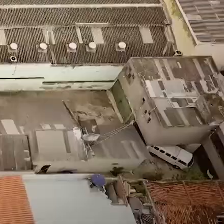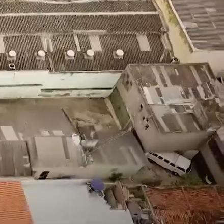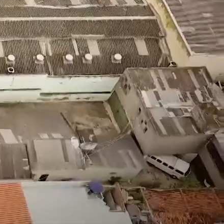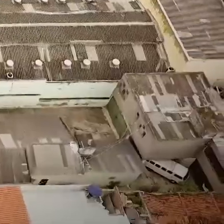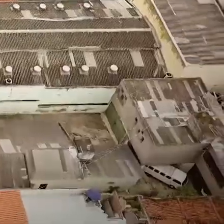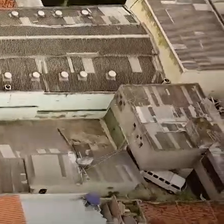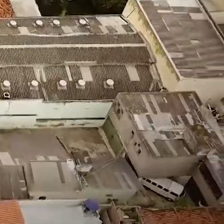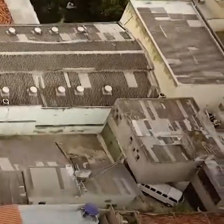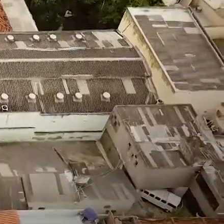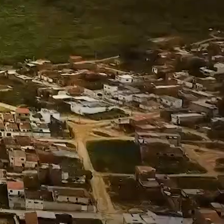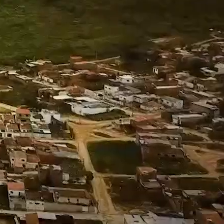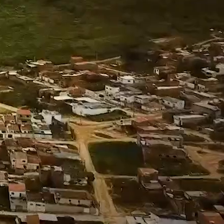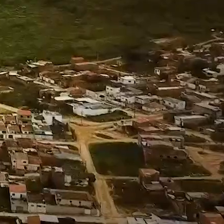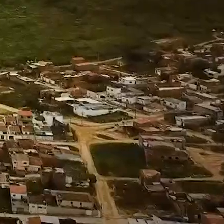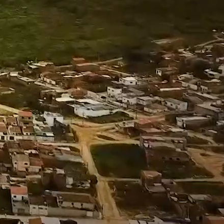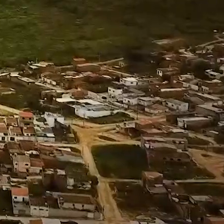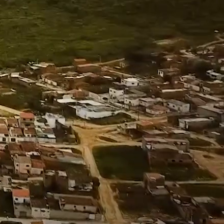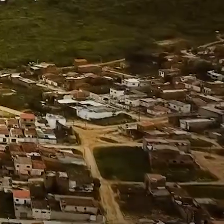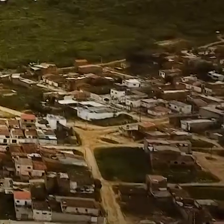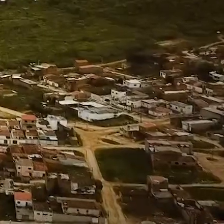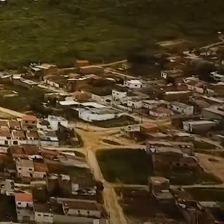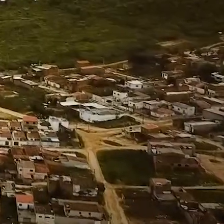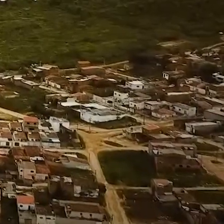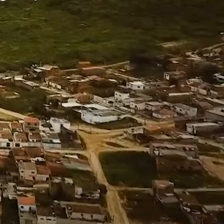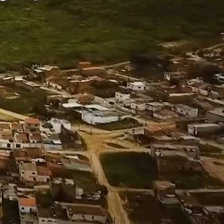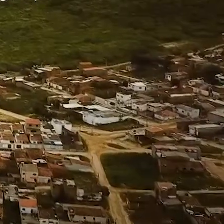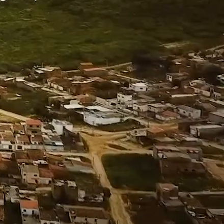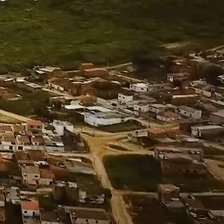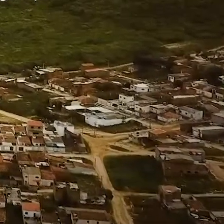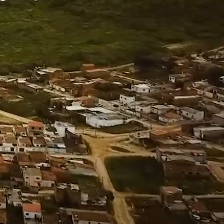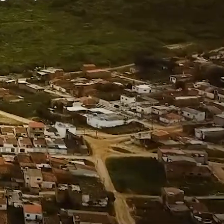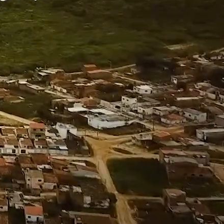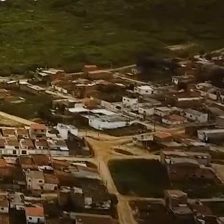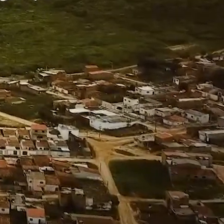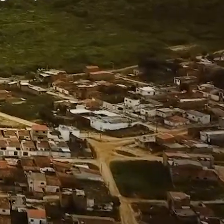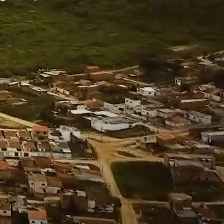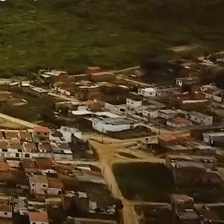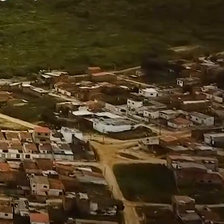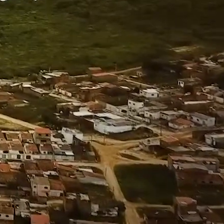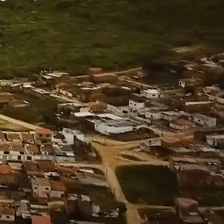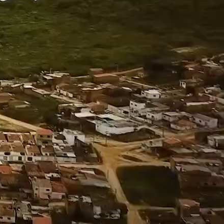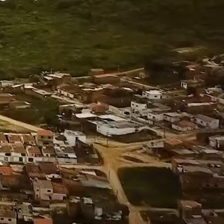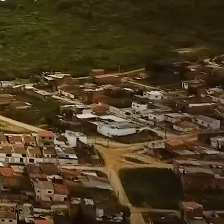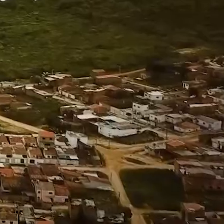juntos vamos vencer esse desafio. Fique em casa. Prefeitura de Caruaru.